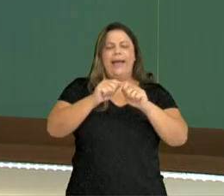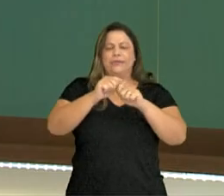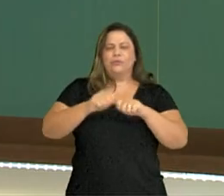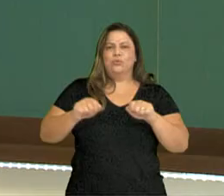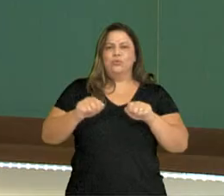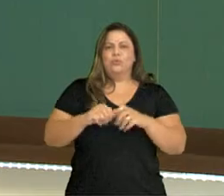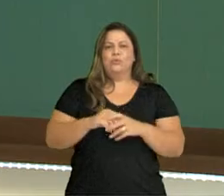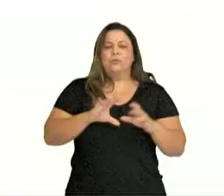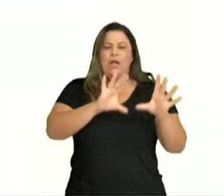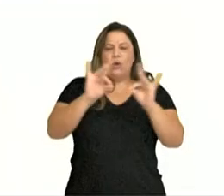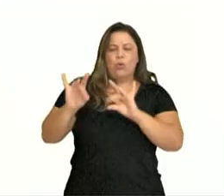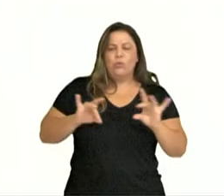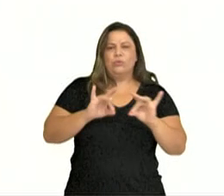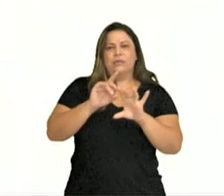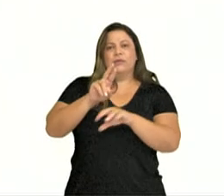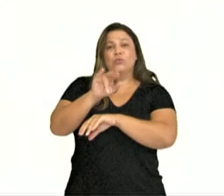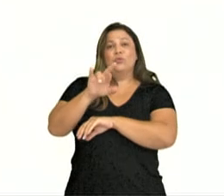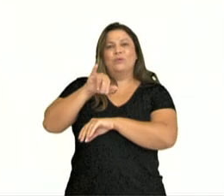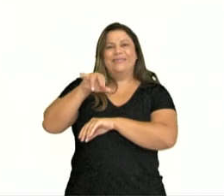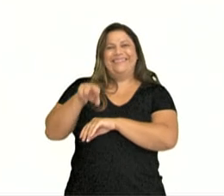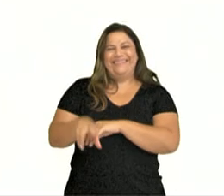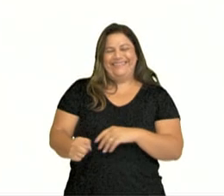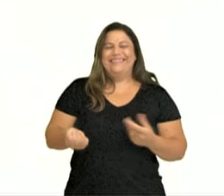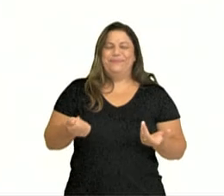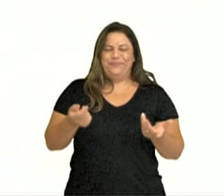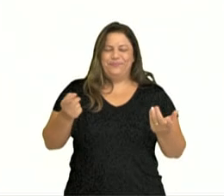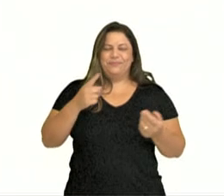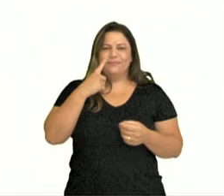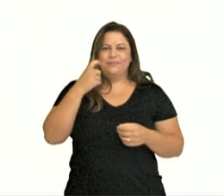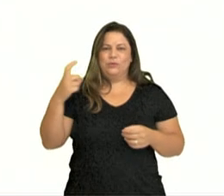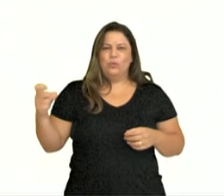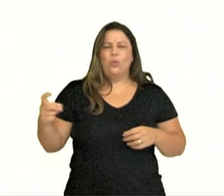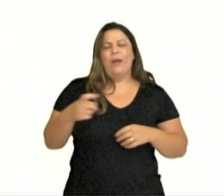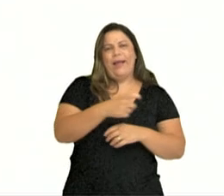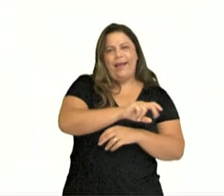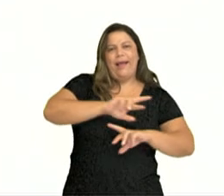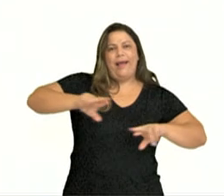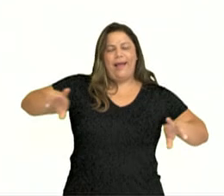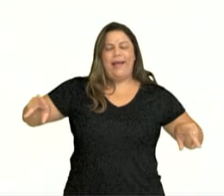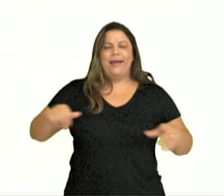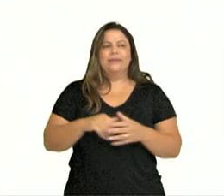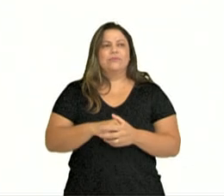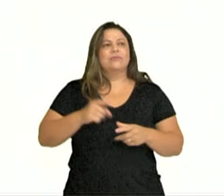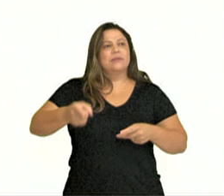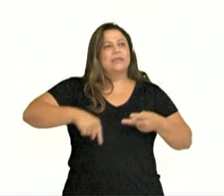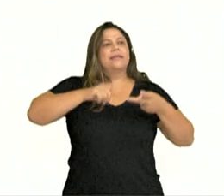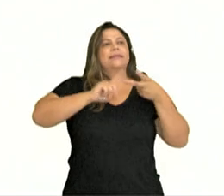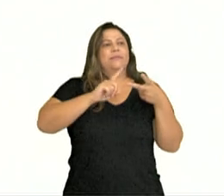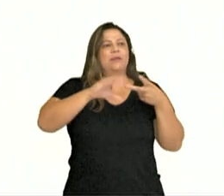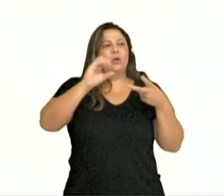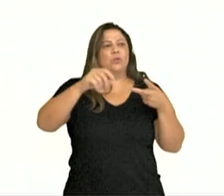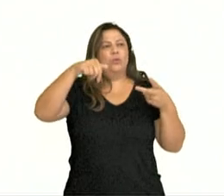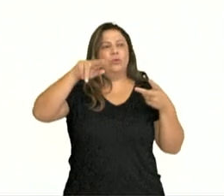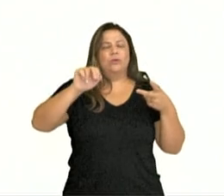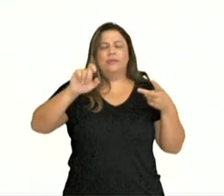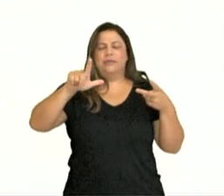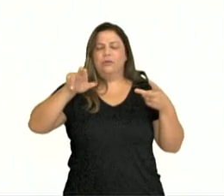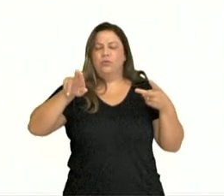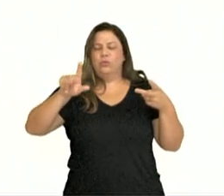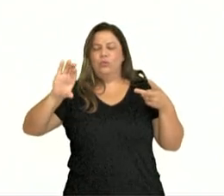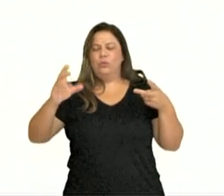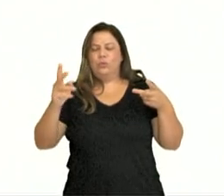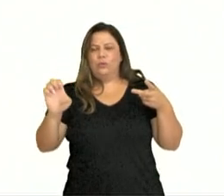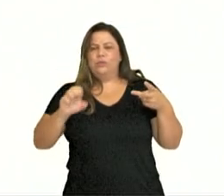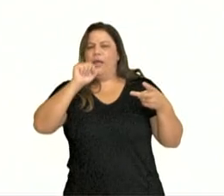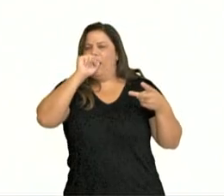do contato com a urina de ratos, principalmente, e outros animais. A coqueluche, também chamada de tosse comprida, se